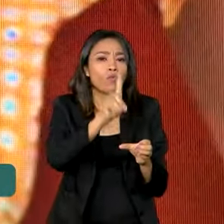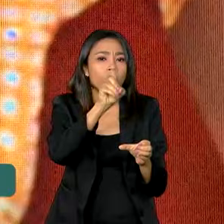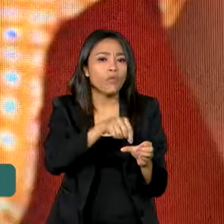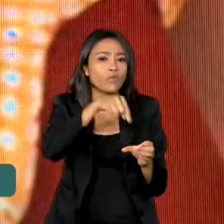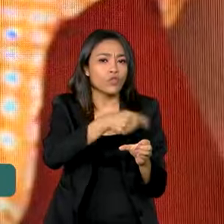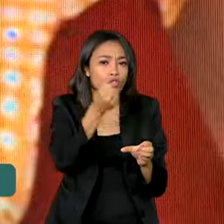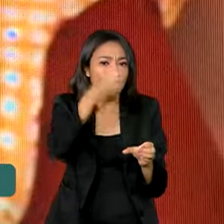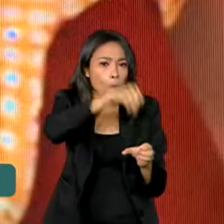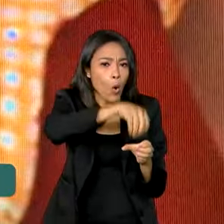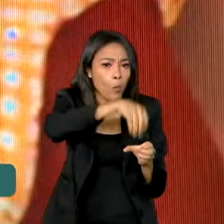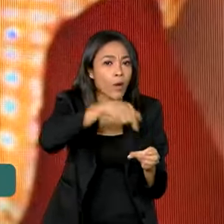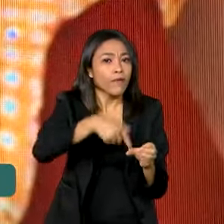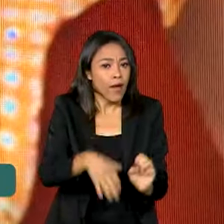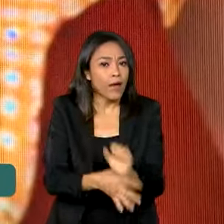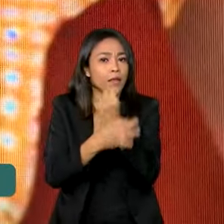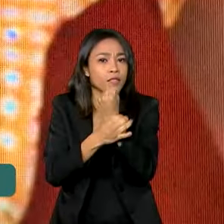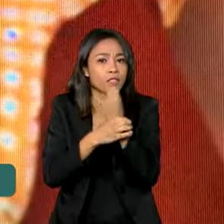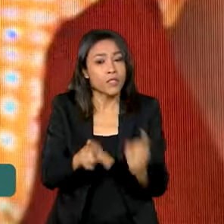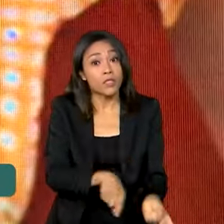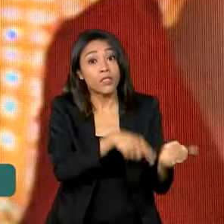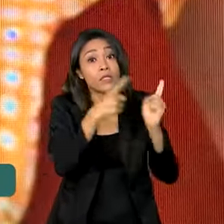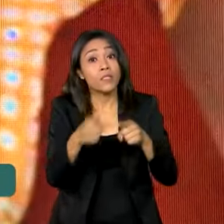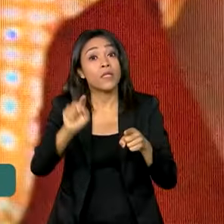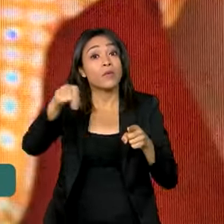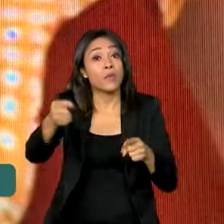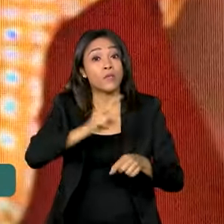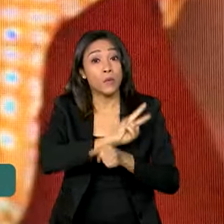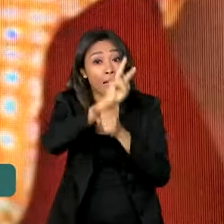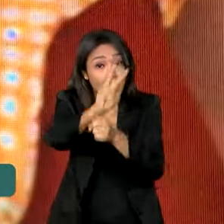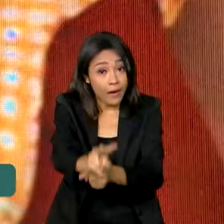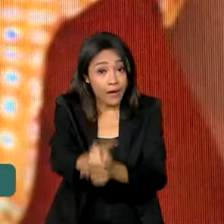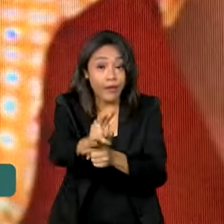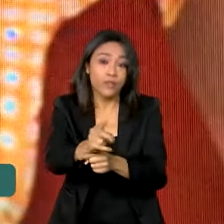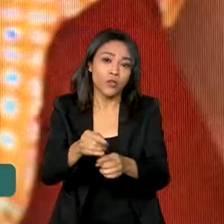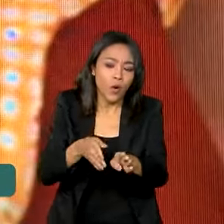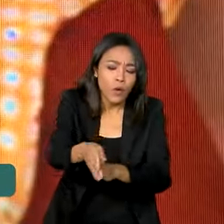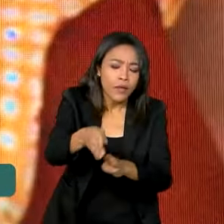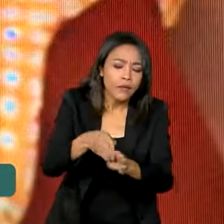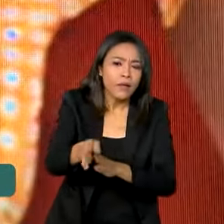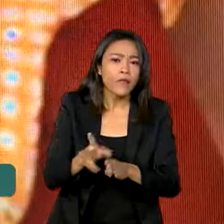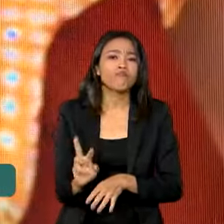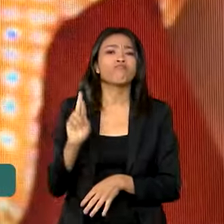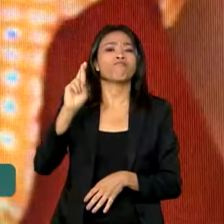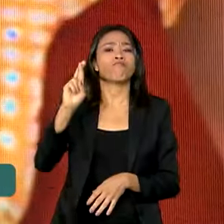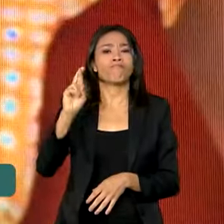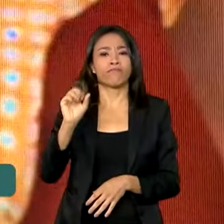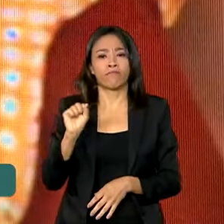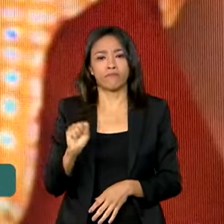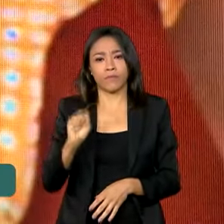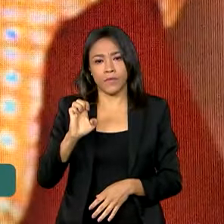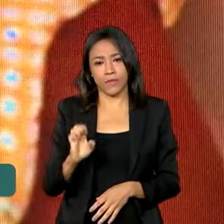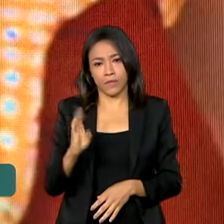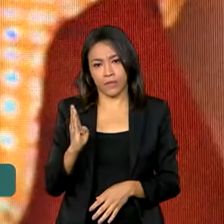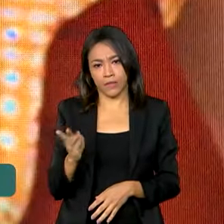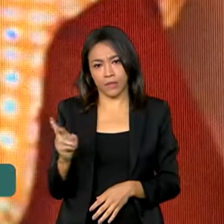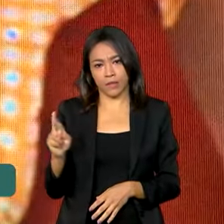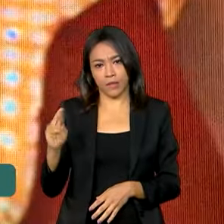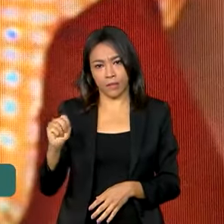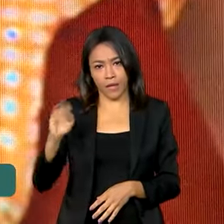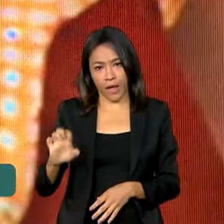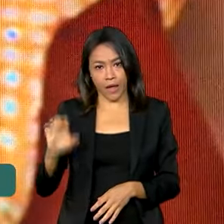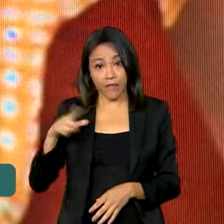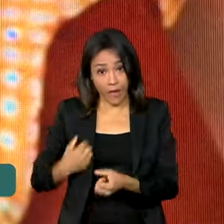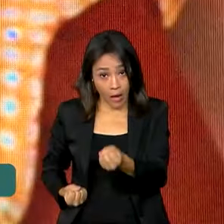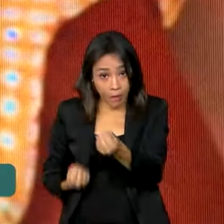importantíssimo. Depois, crédito assistido através do SEBRAE. Apoio ao empreendedor, para que ele possa